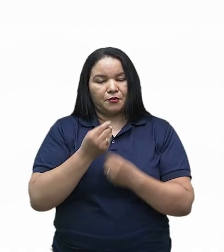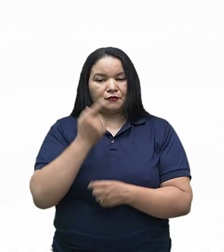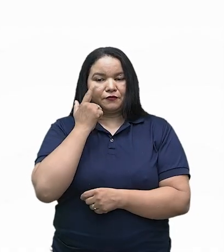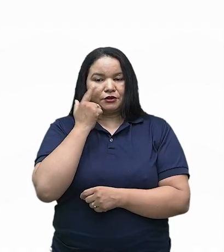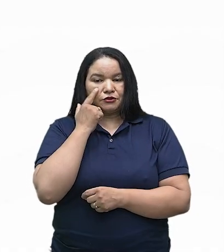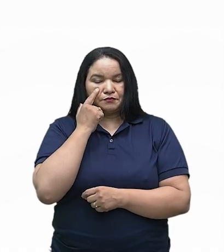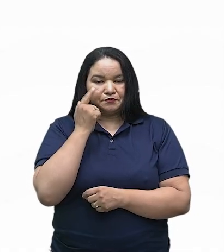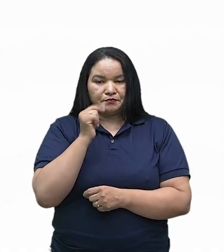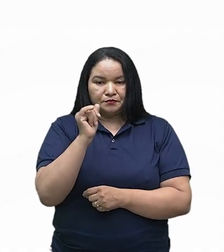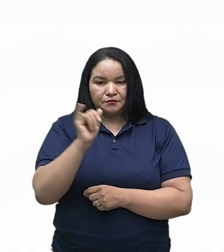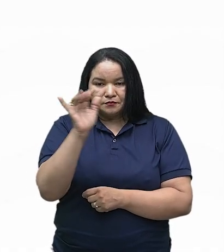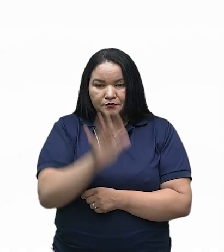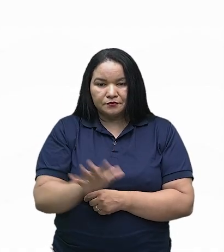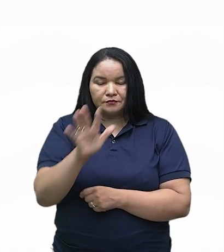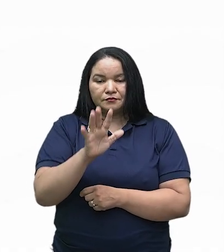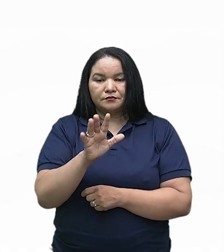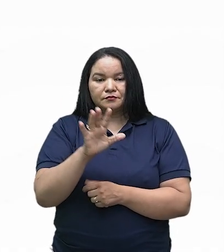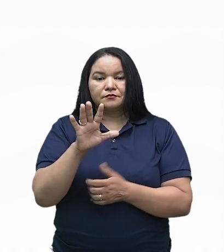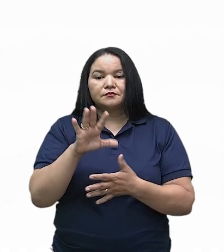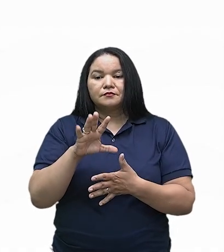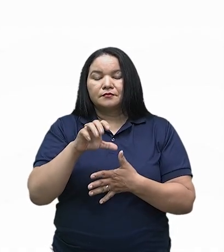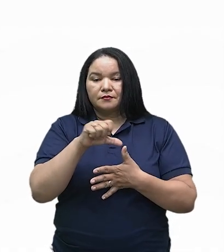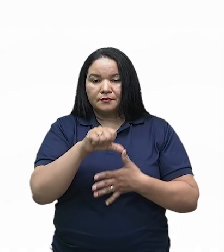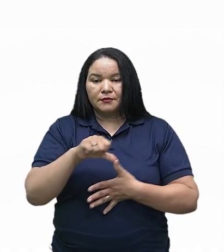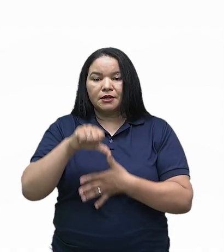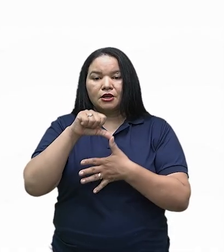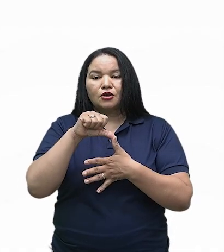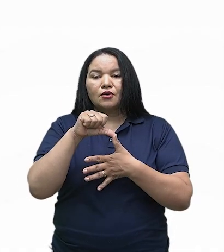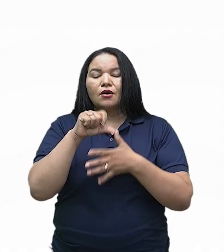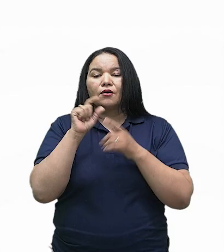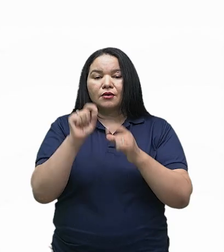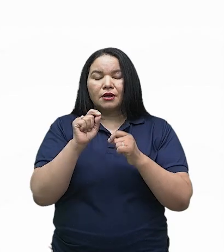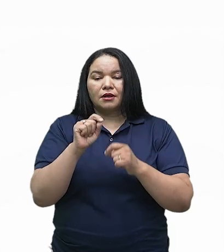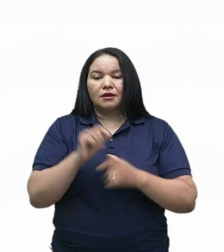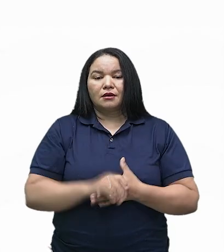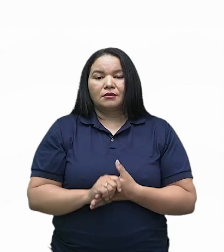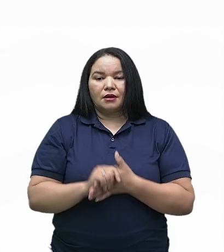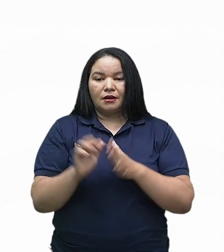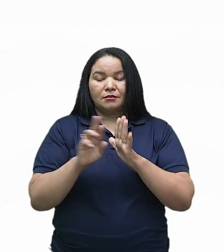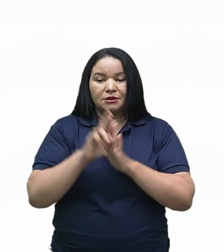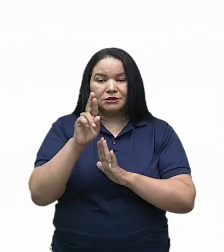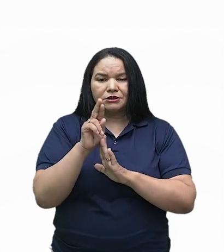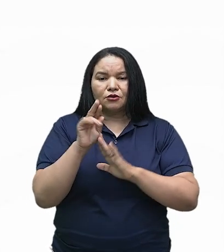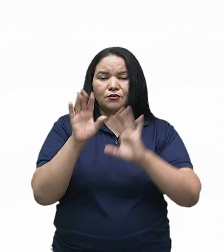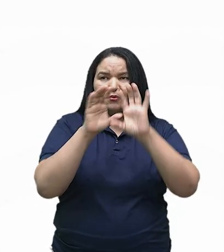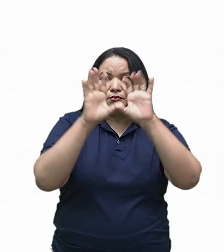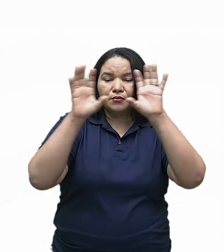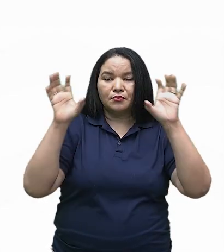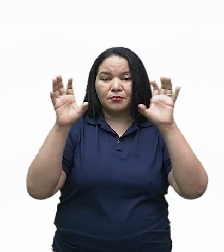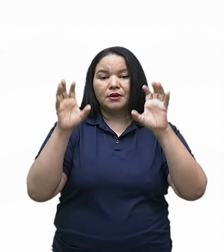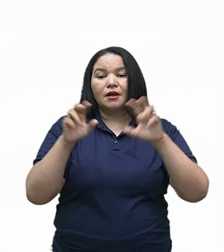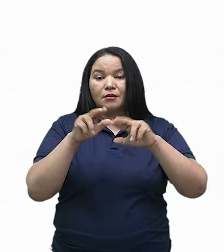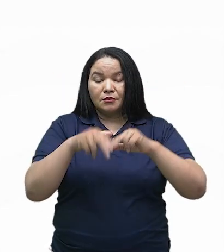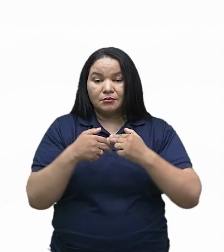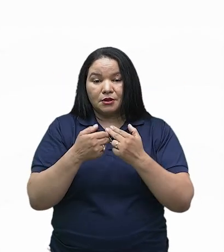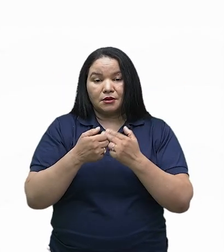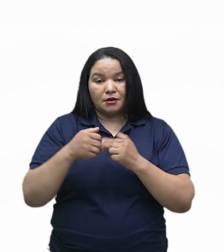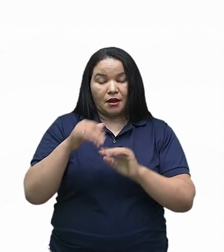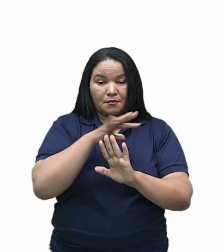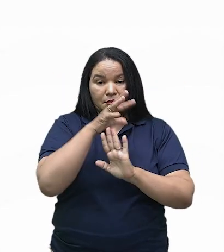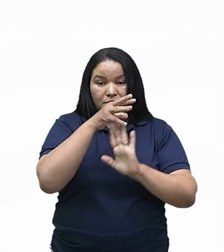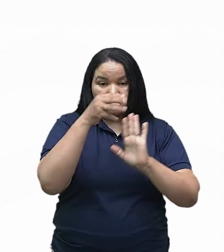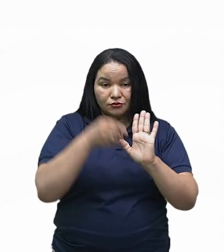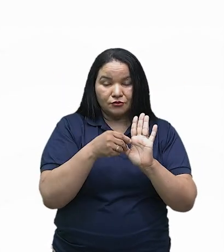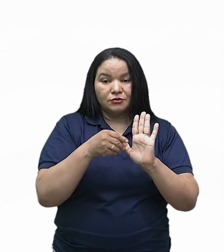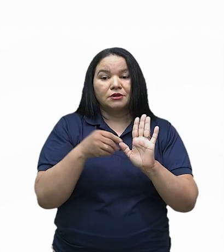a imagem do nosso país, a América do Sul, representando o quê? Os rios voadores, e é através deles que a Amazônia fornece uma